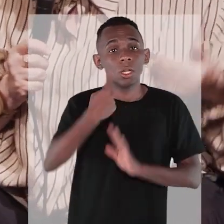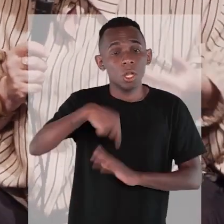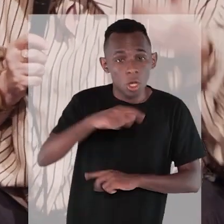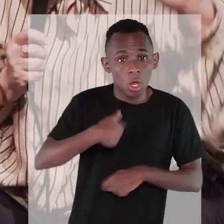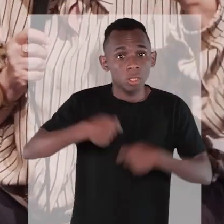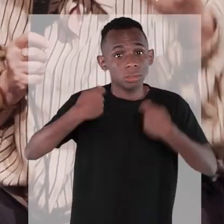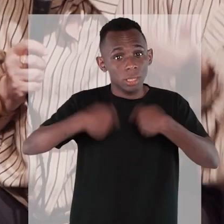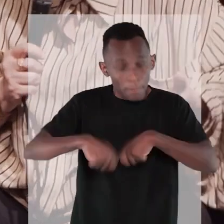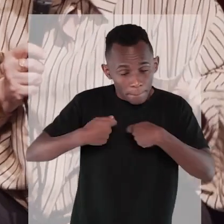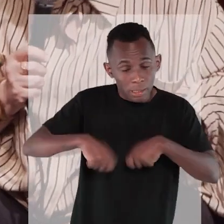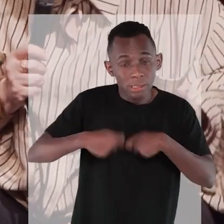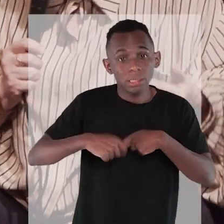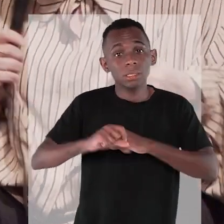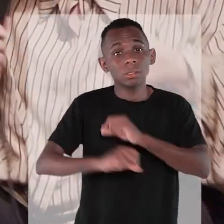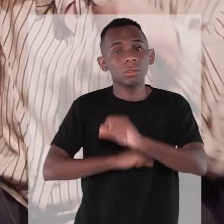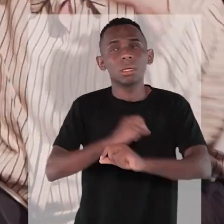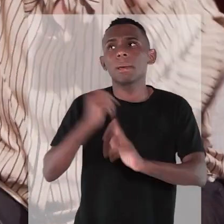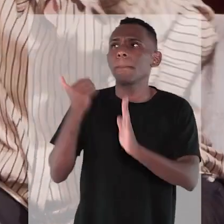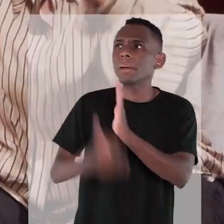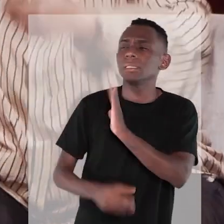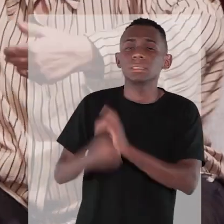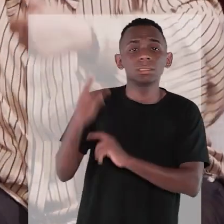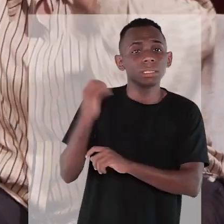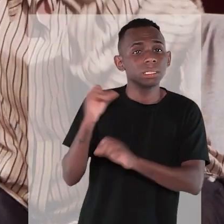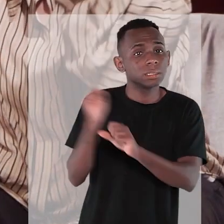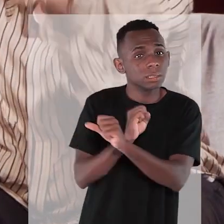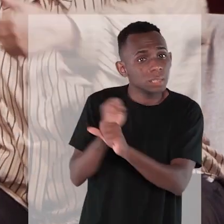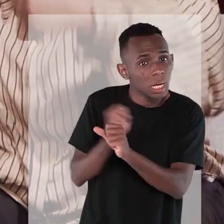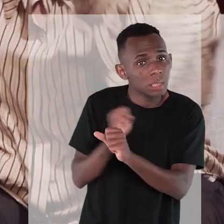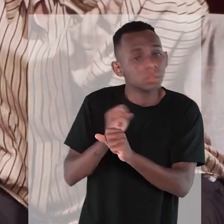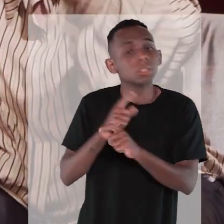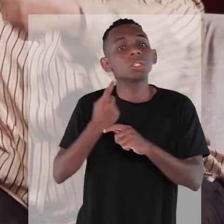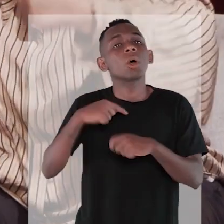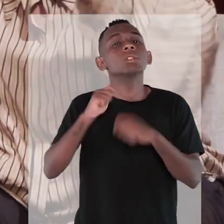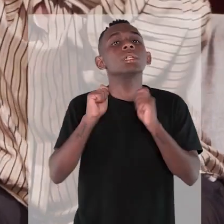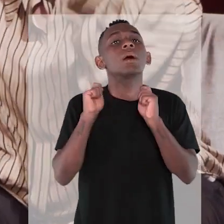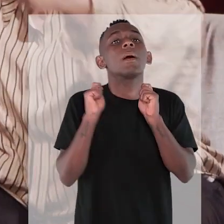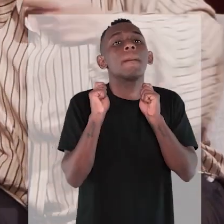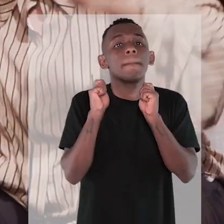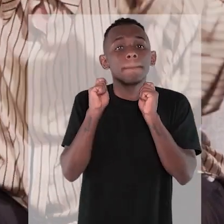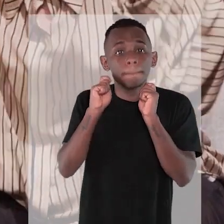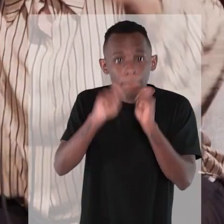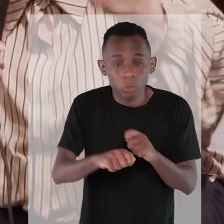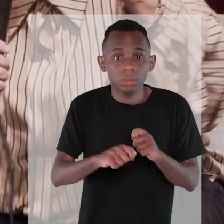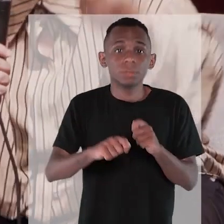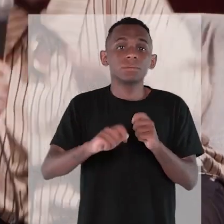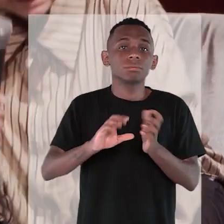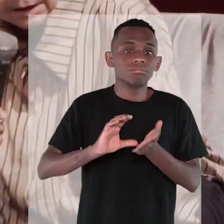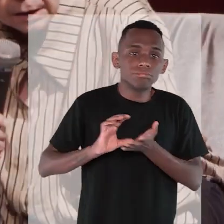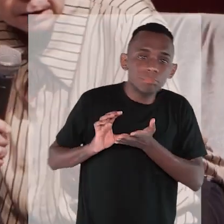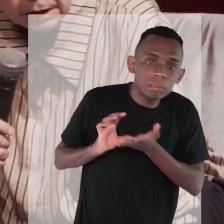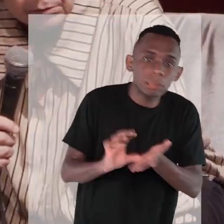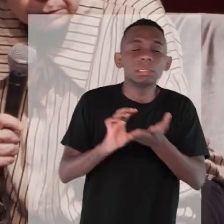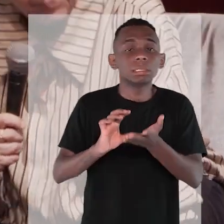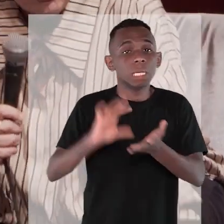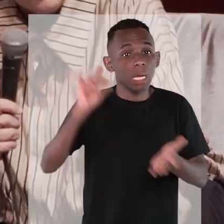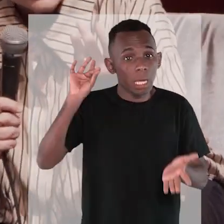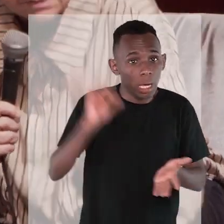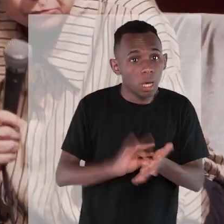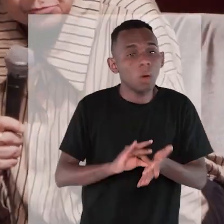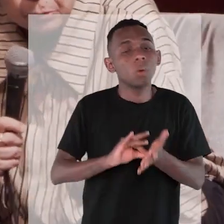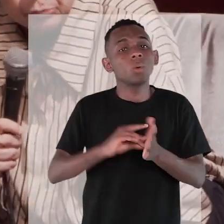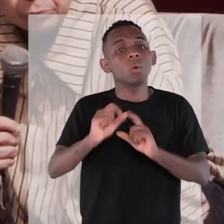nós perdemos 30 anos em que nós poderíamos ter feito um investimento para valer